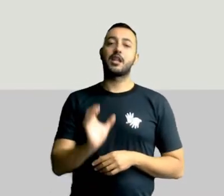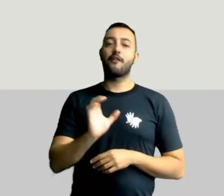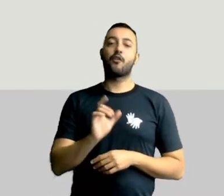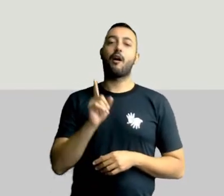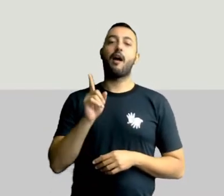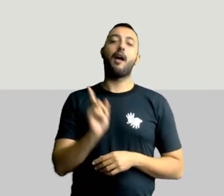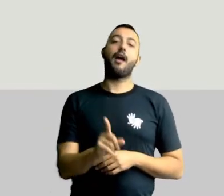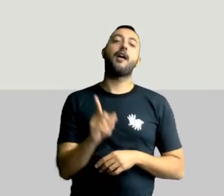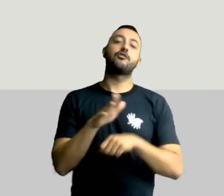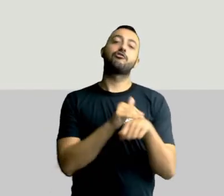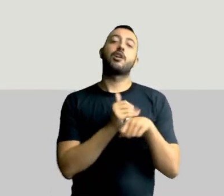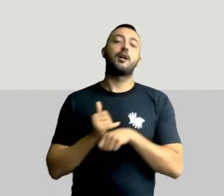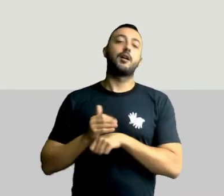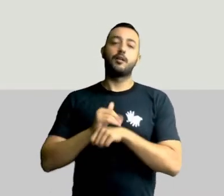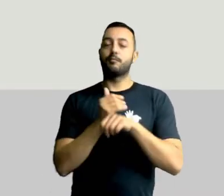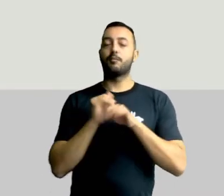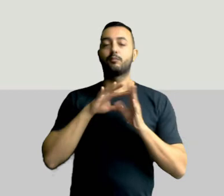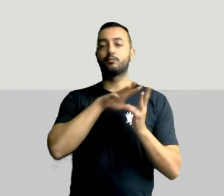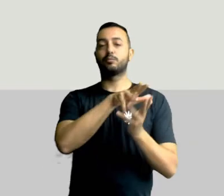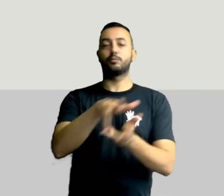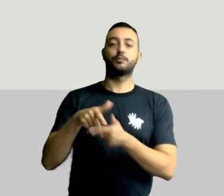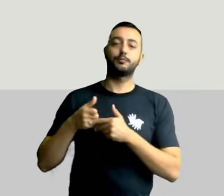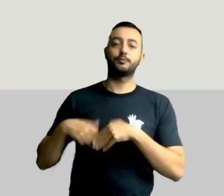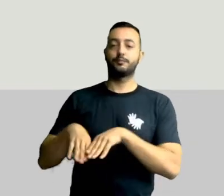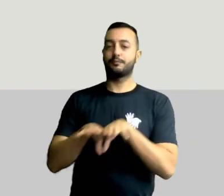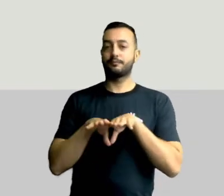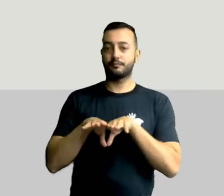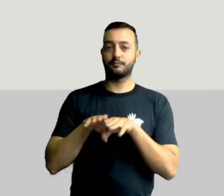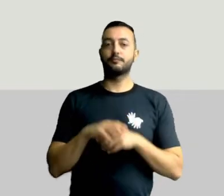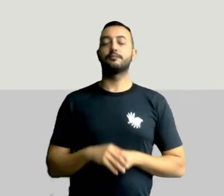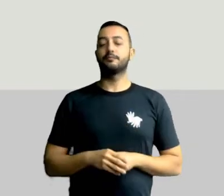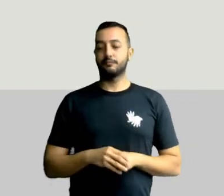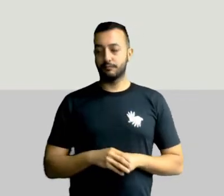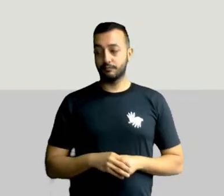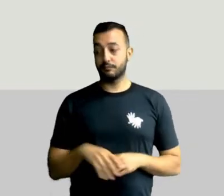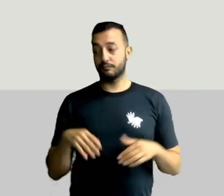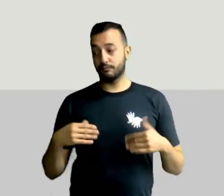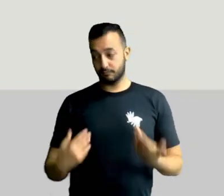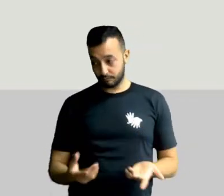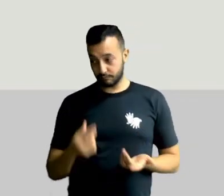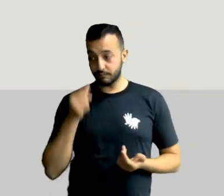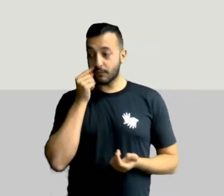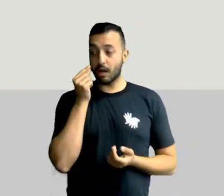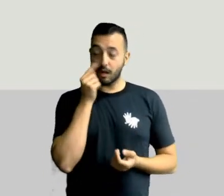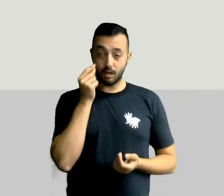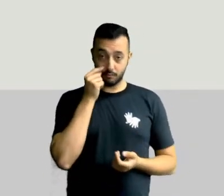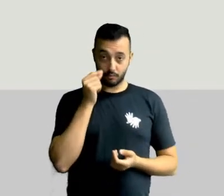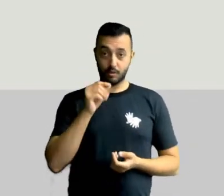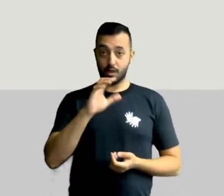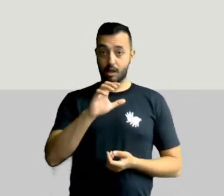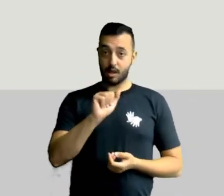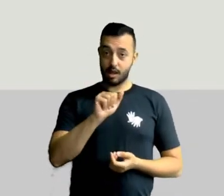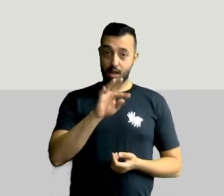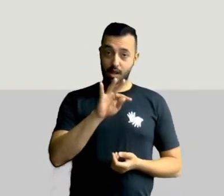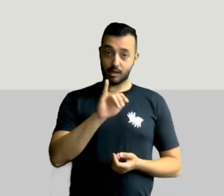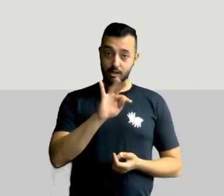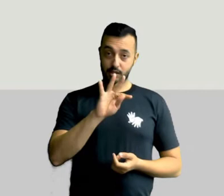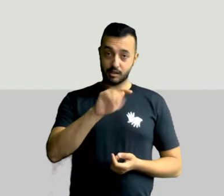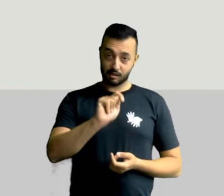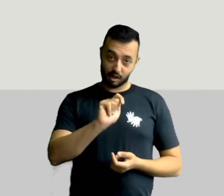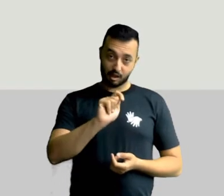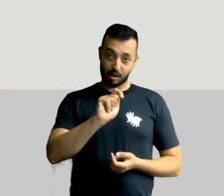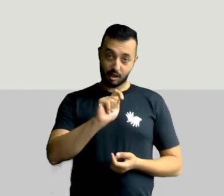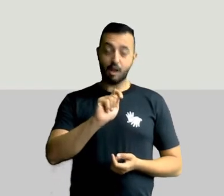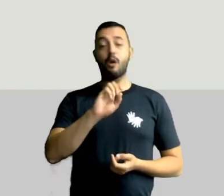é o nome que ele é chamado no mundo todo, é o nome oficial dele. Então, o camundongo, a catita, o catito